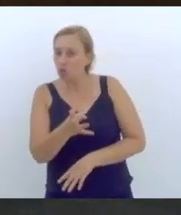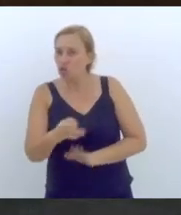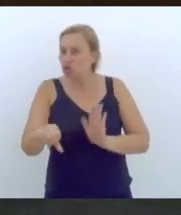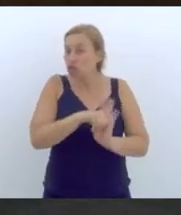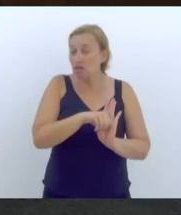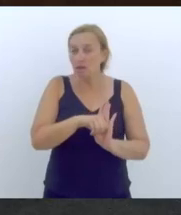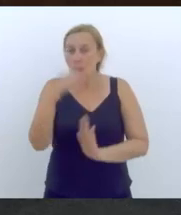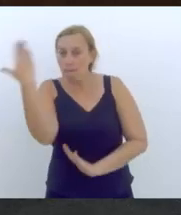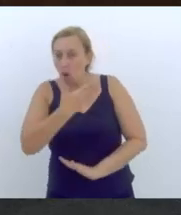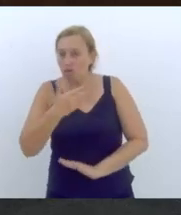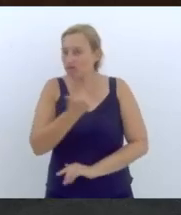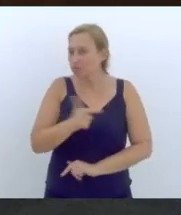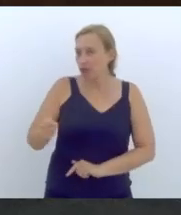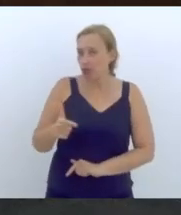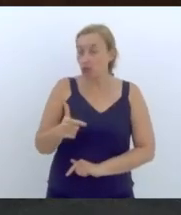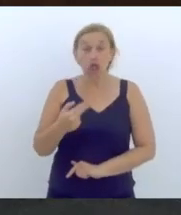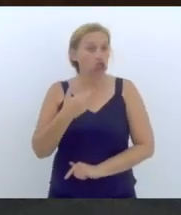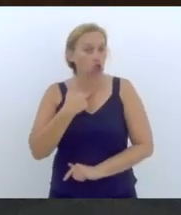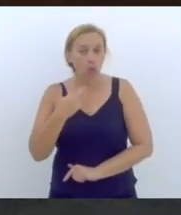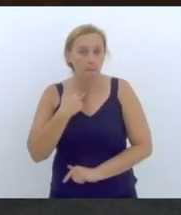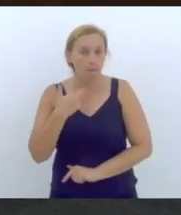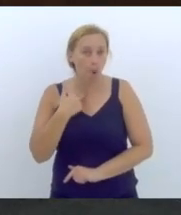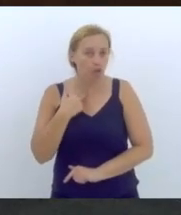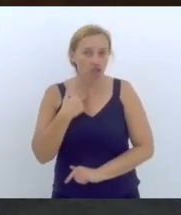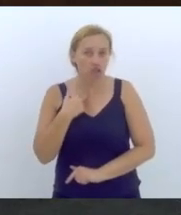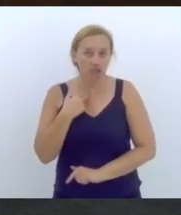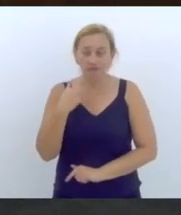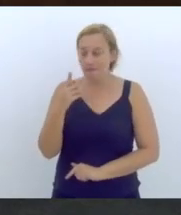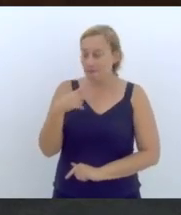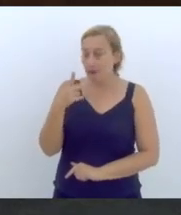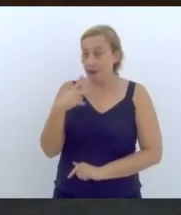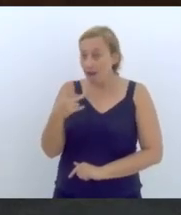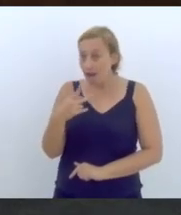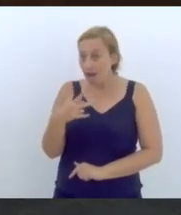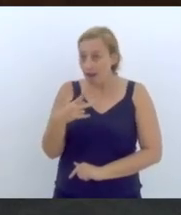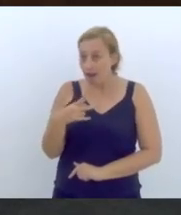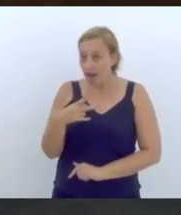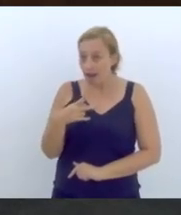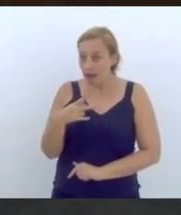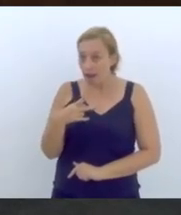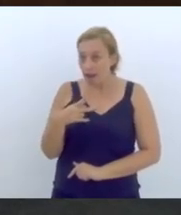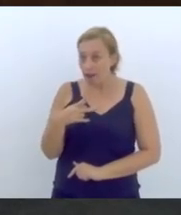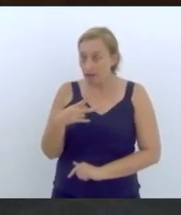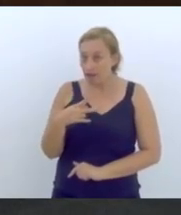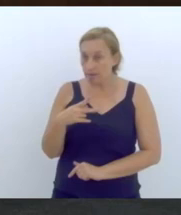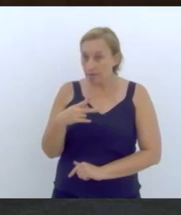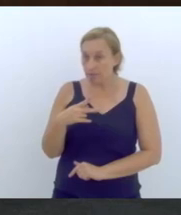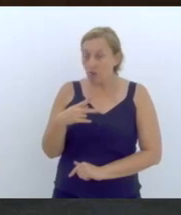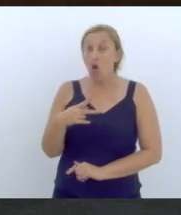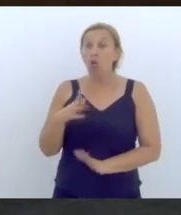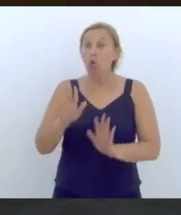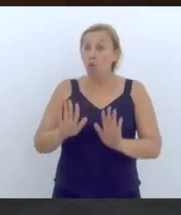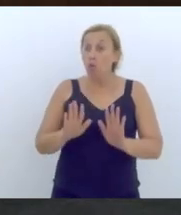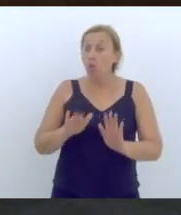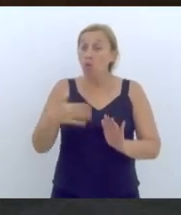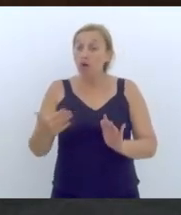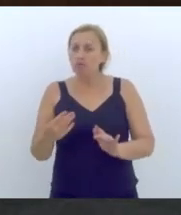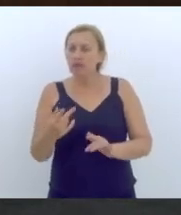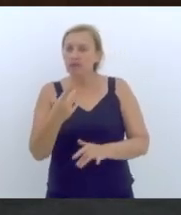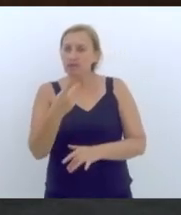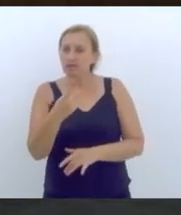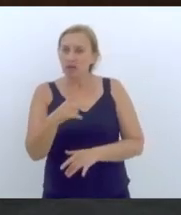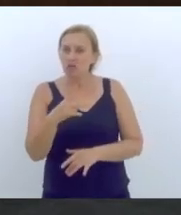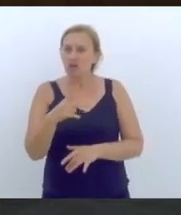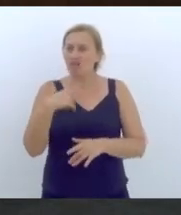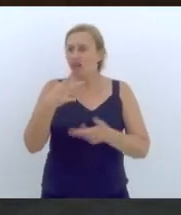sem prova. Vossa Excelência não pode se escorar. Quando lhe convém, Vossa Excelência utiliza a prerrogativa parlamentar de falar o que